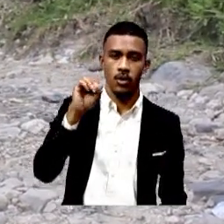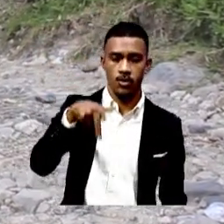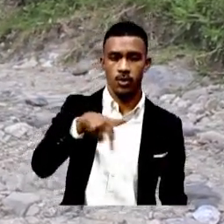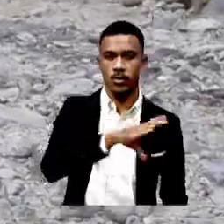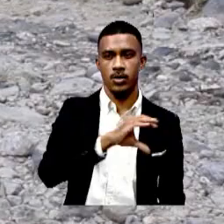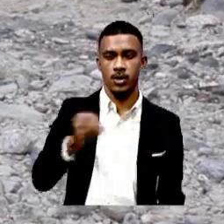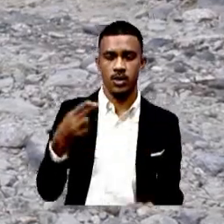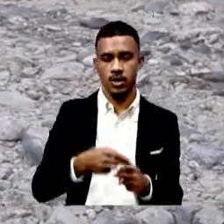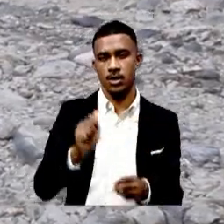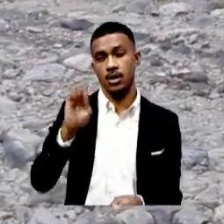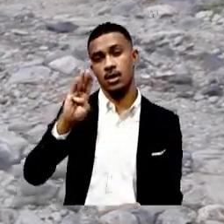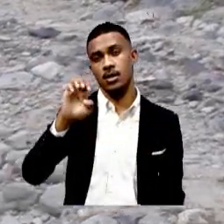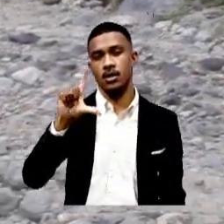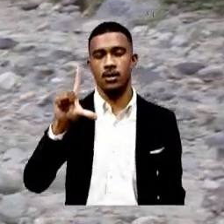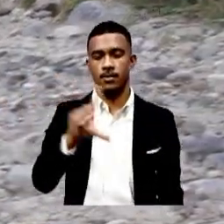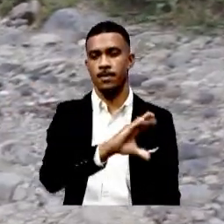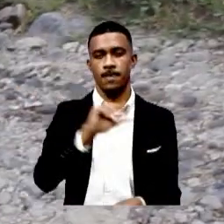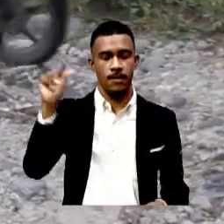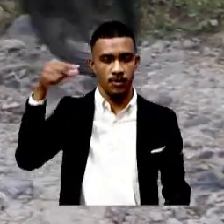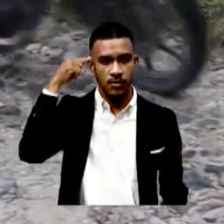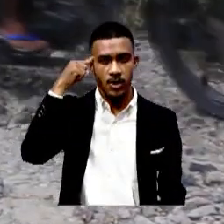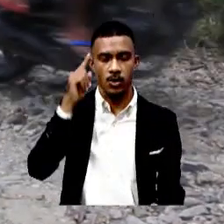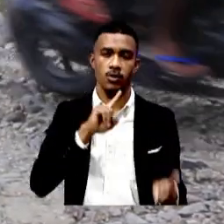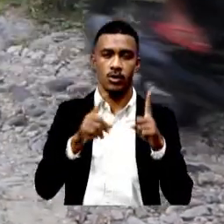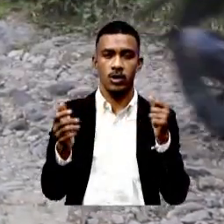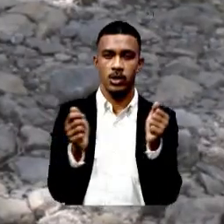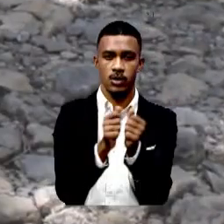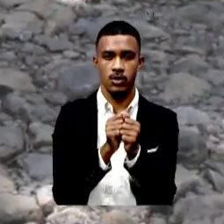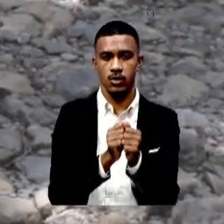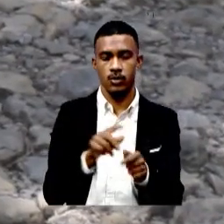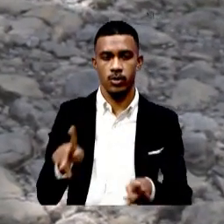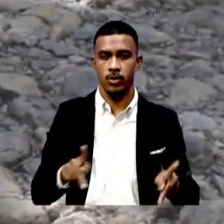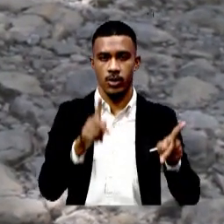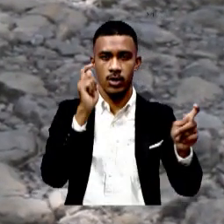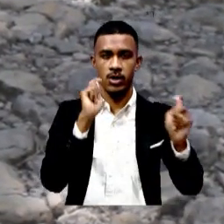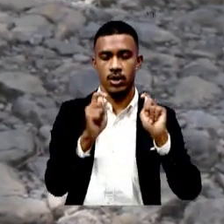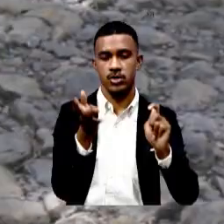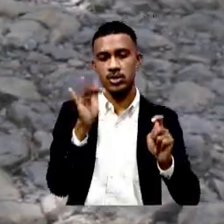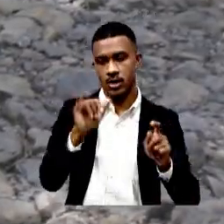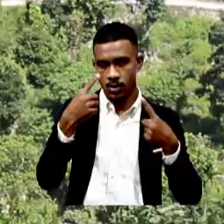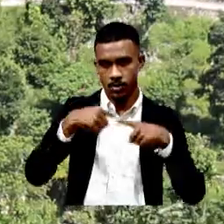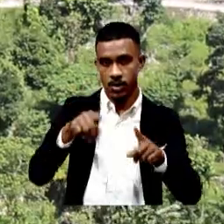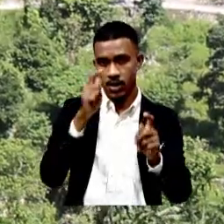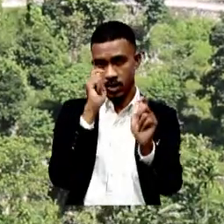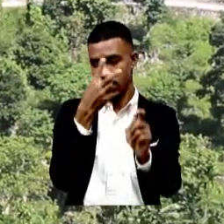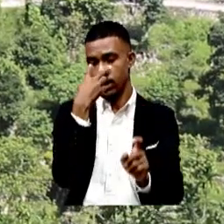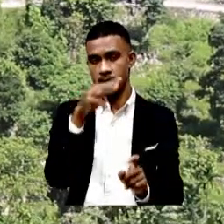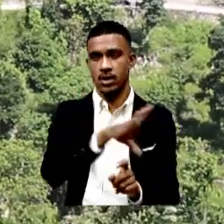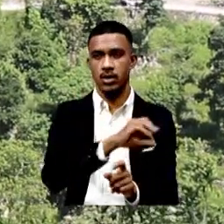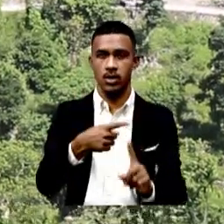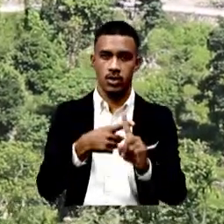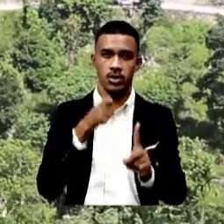governo concluiu o processo concurso público no da UNE técnico Cira, halau hela avaliação ba documento Cira, whose